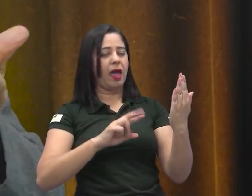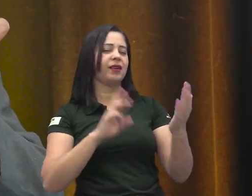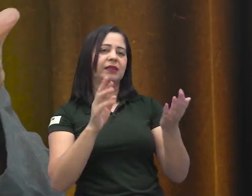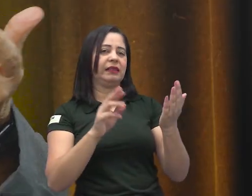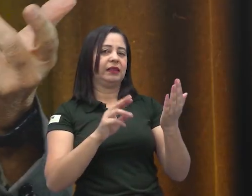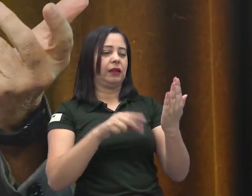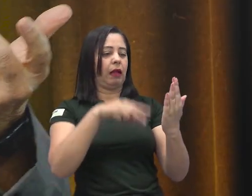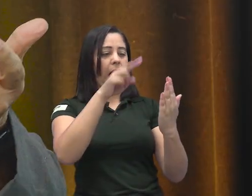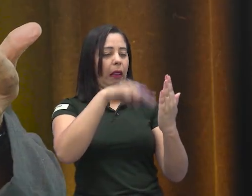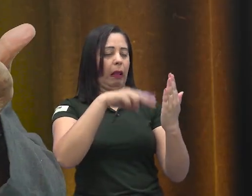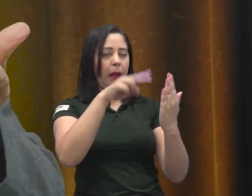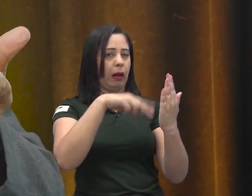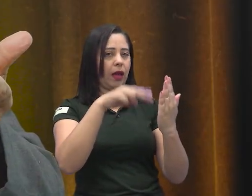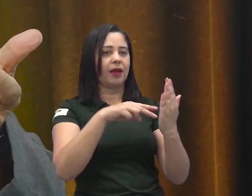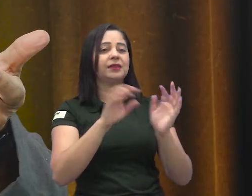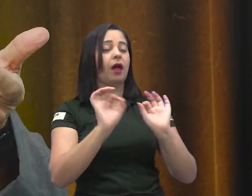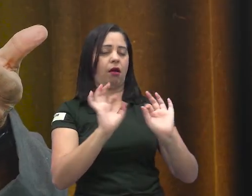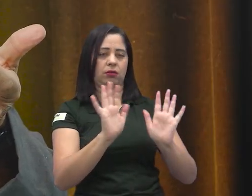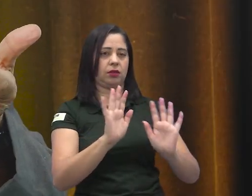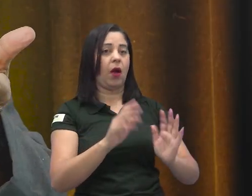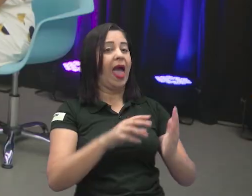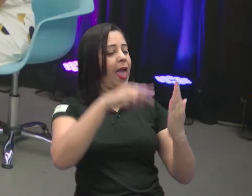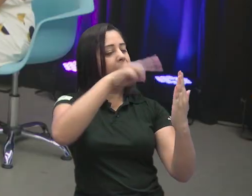de romance que você tem que imaginar.